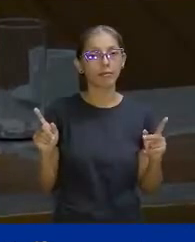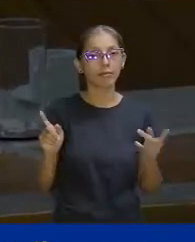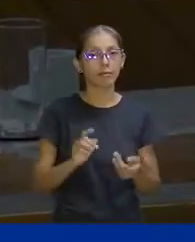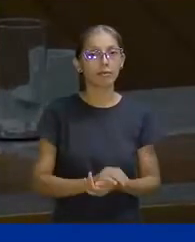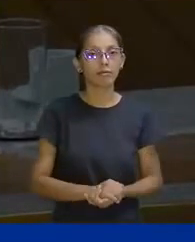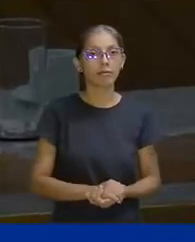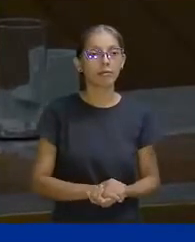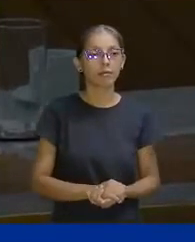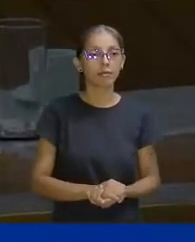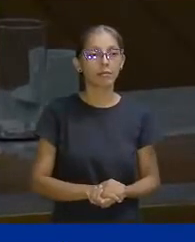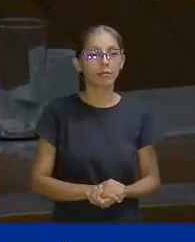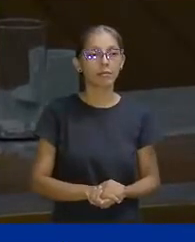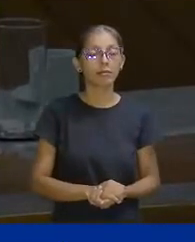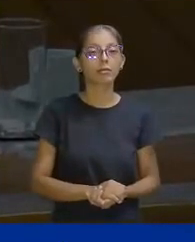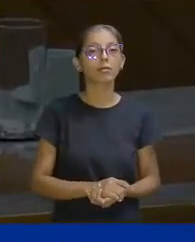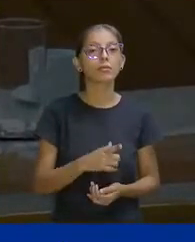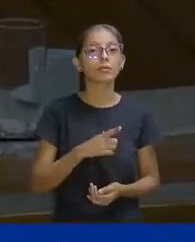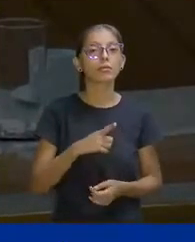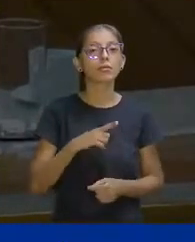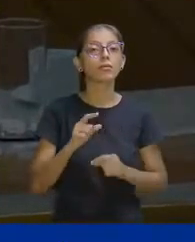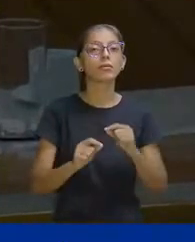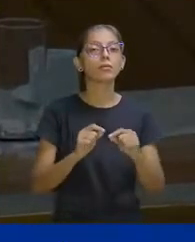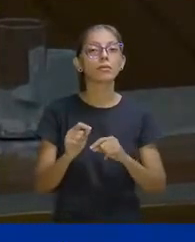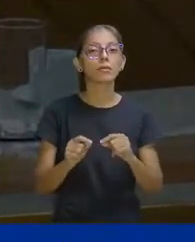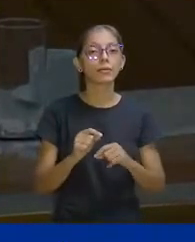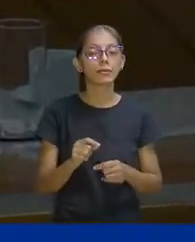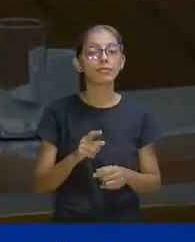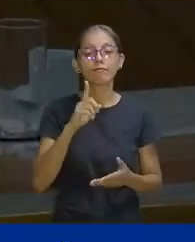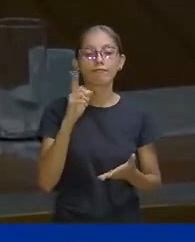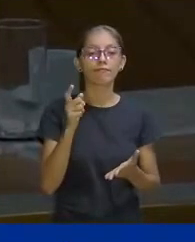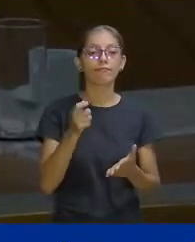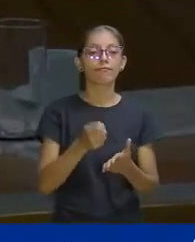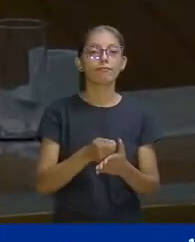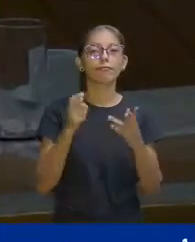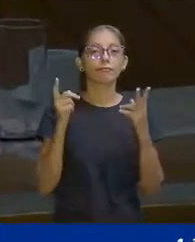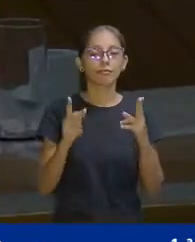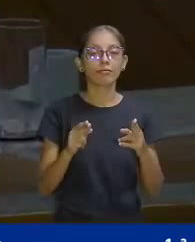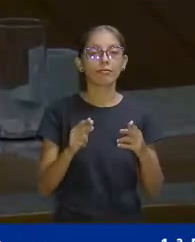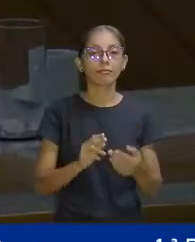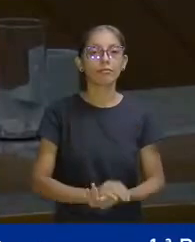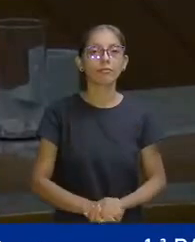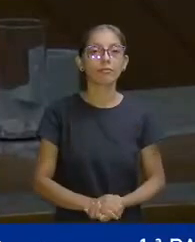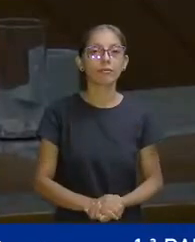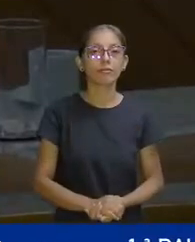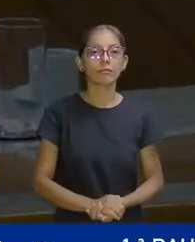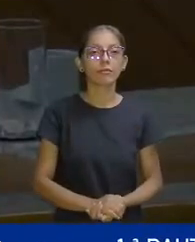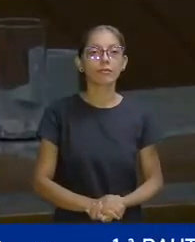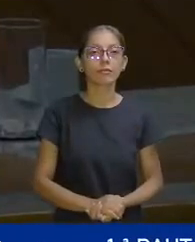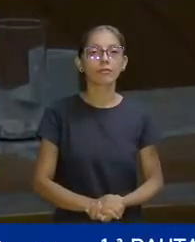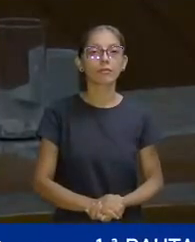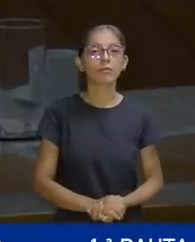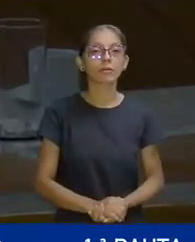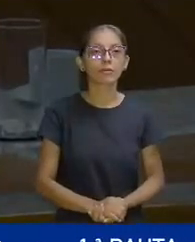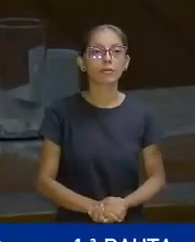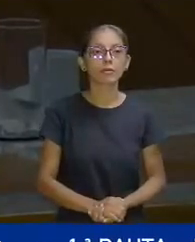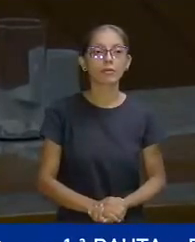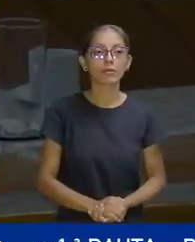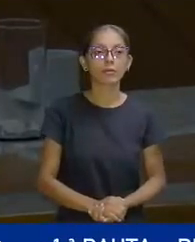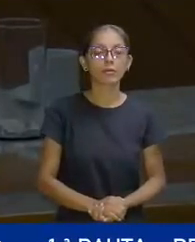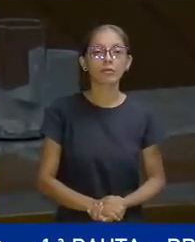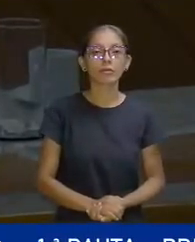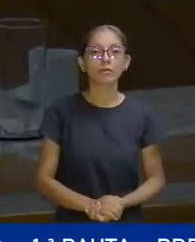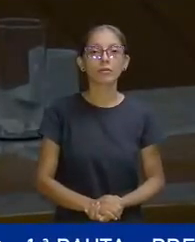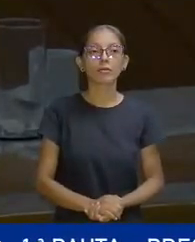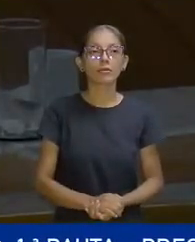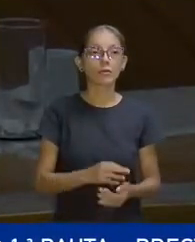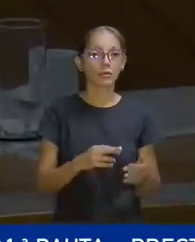é uma decisão, que figura como decisão. Sua Excelência o relator, e diz o seguinte,